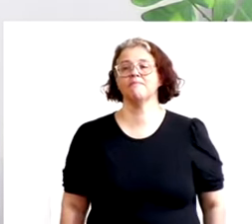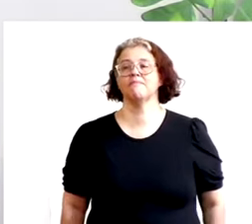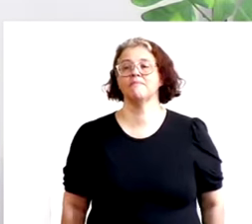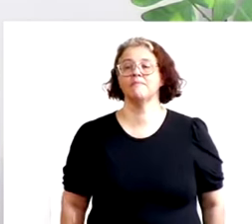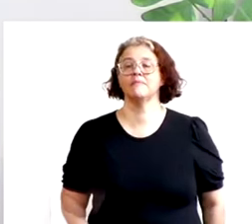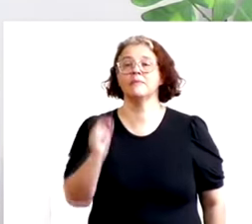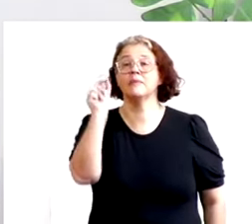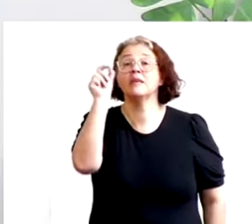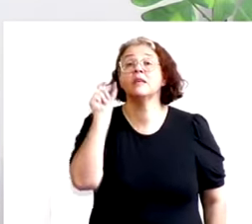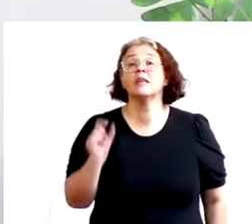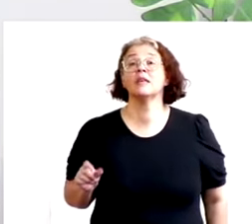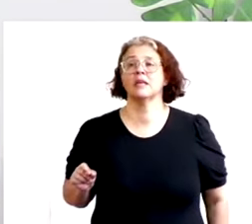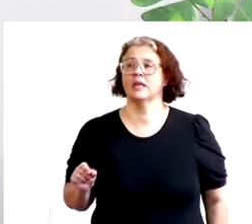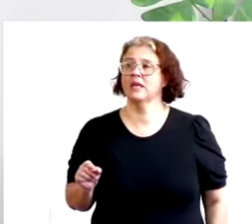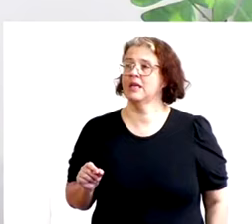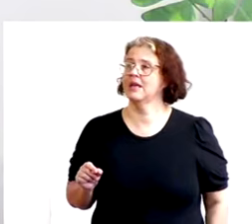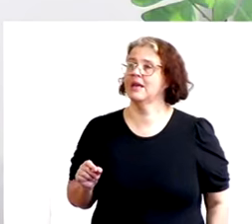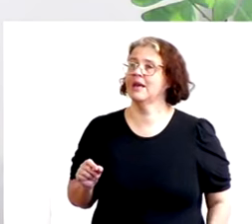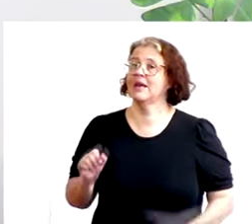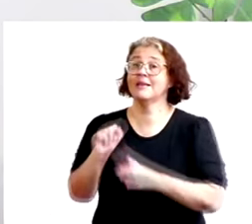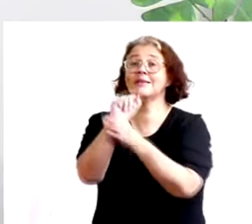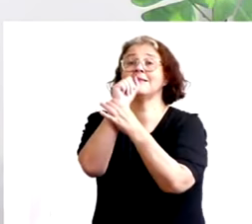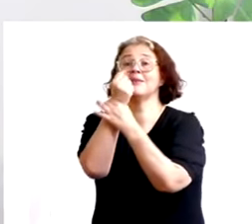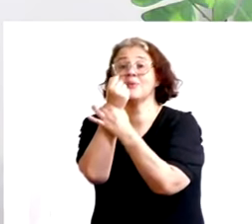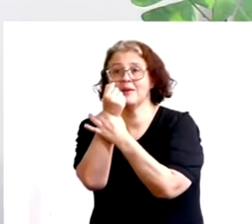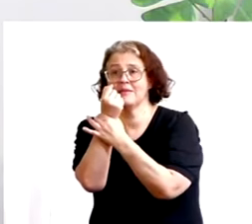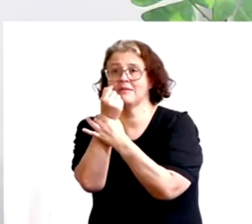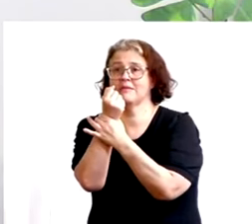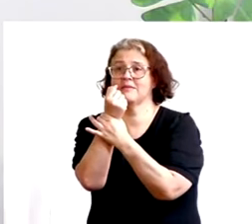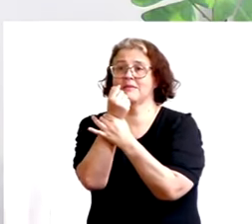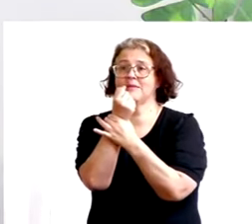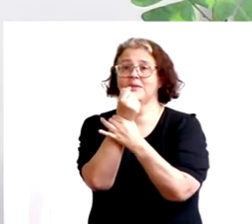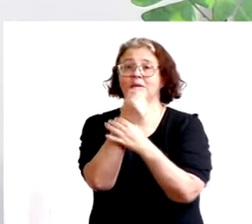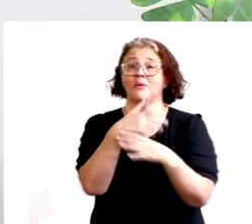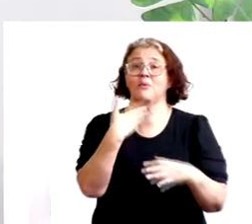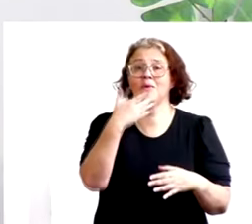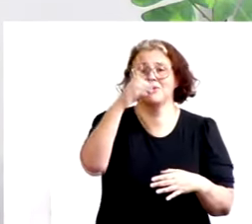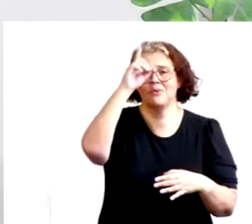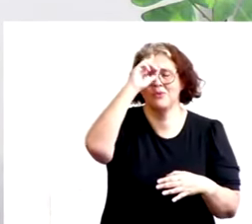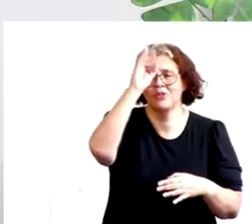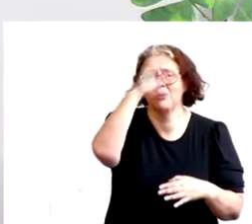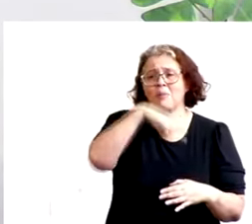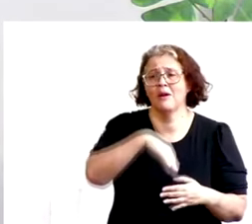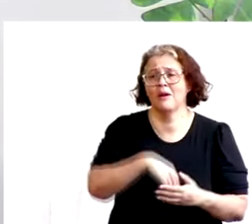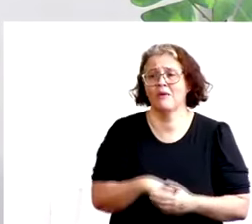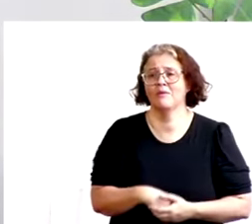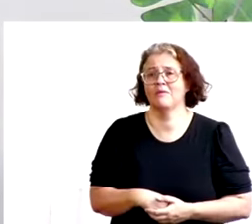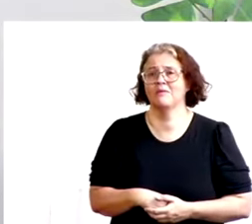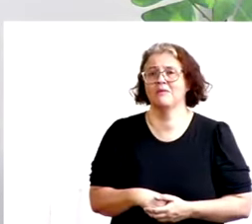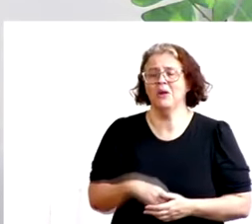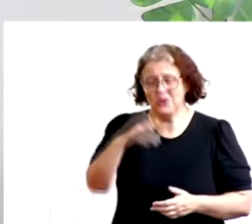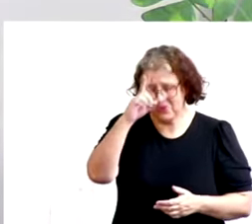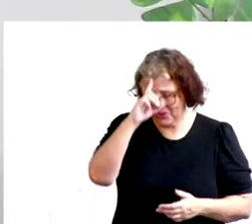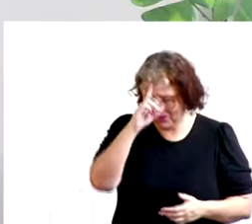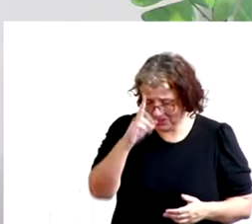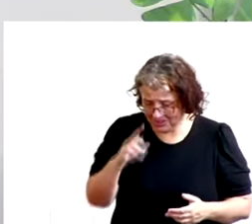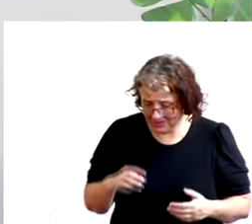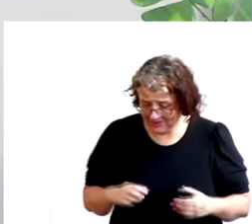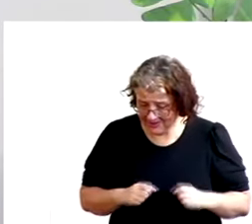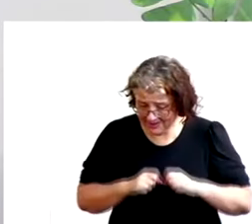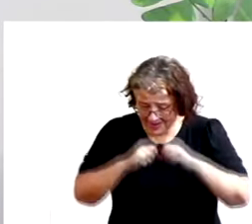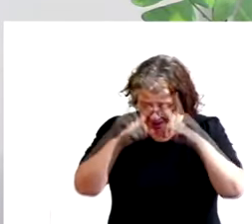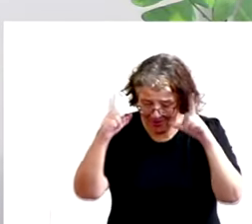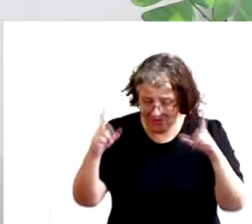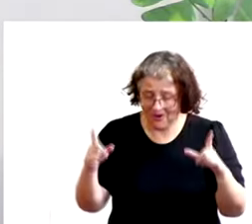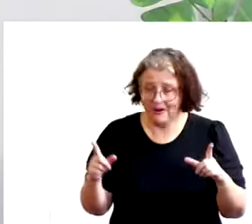quem é o seu Porto Seguro no dia mal no dia em que você acorda e lida com as lutas